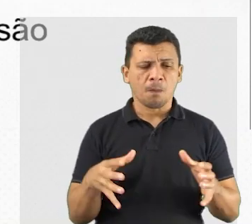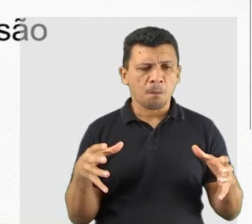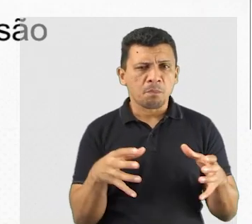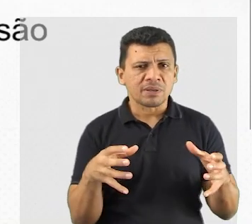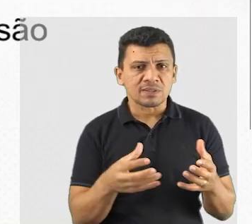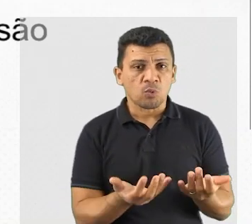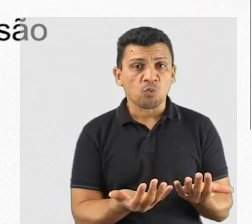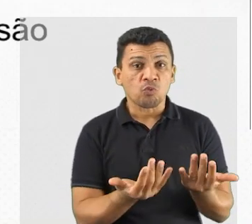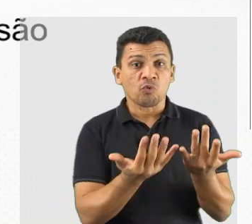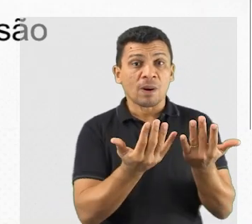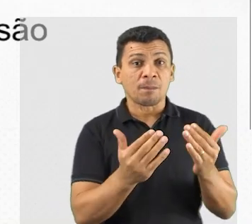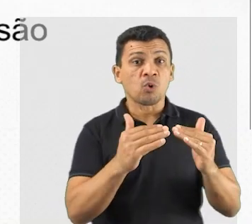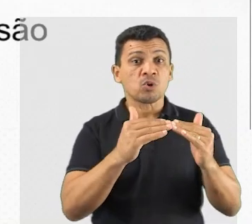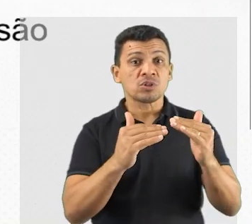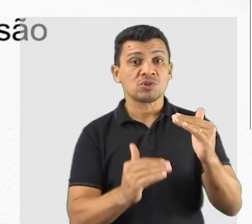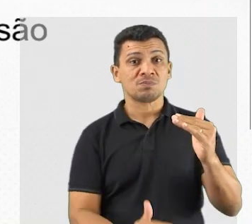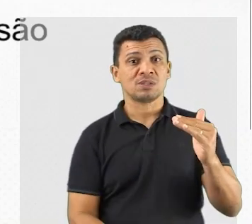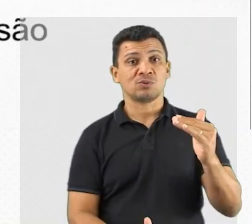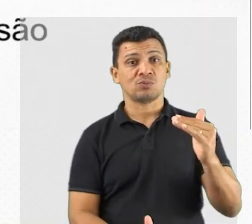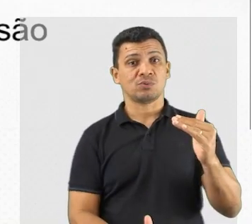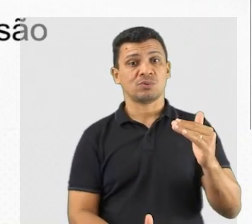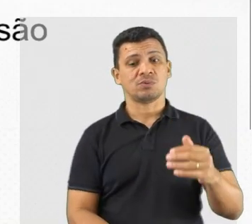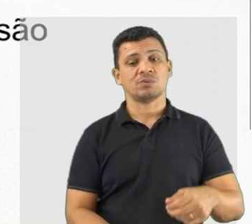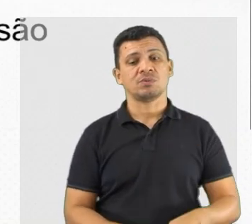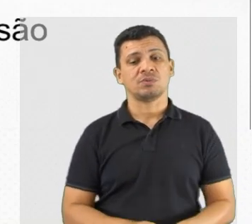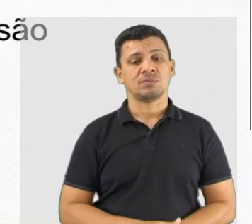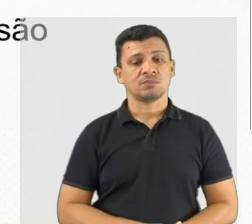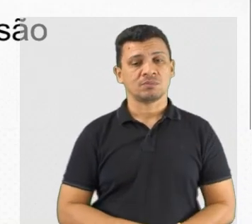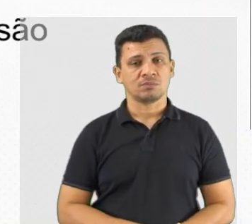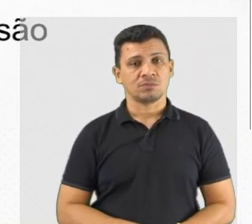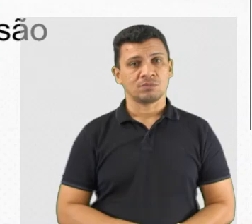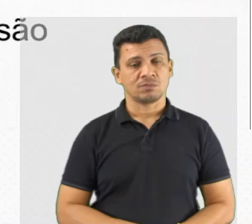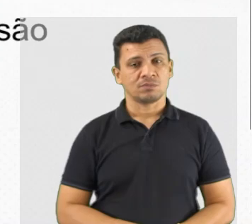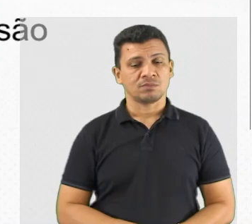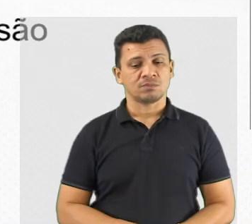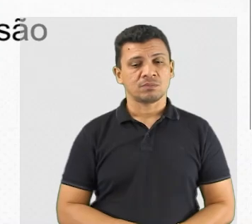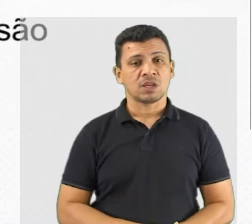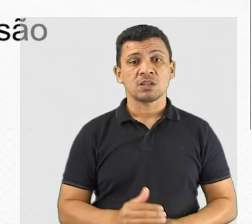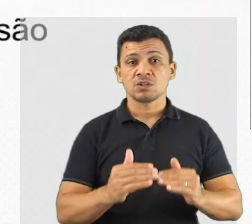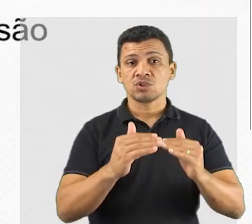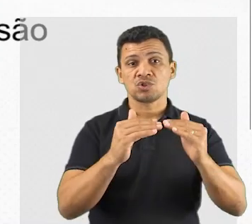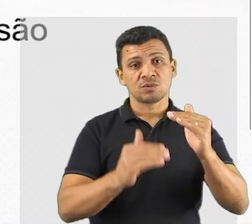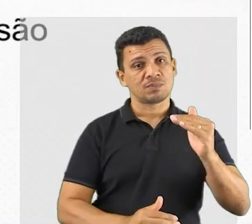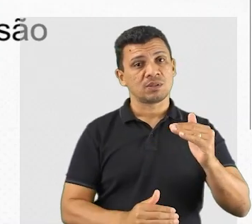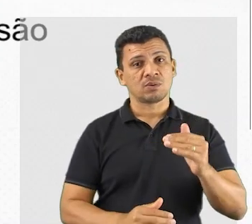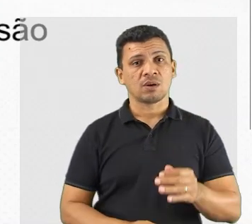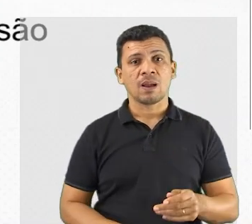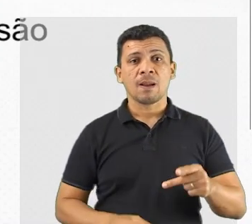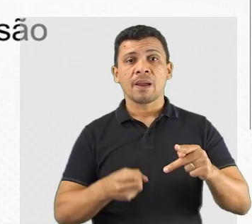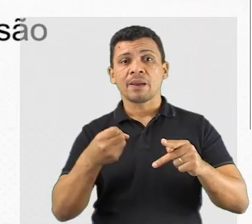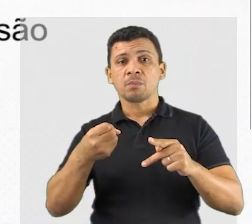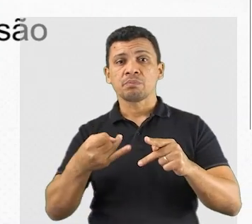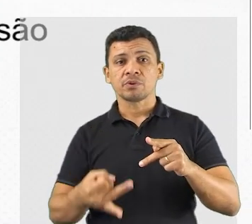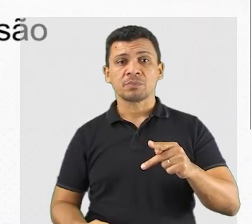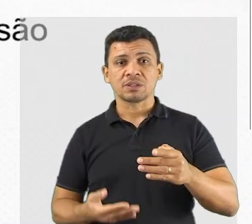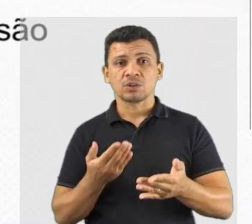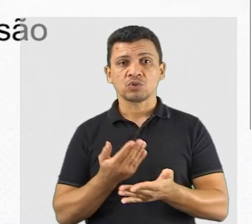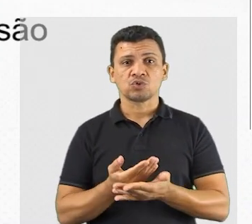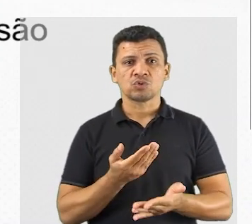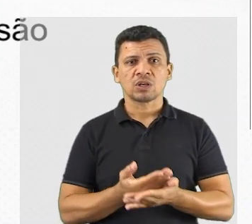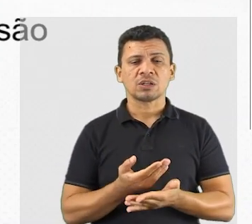ela diminui, ó. Ela faz diminuir, ó. Diminui. Que é uma propriedade, né, estudada